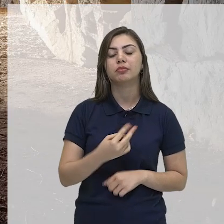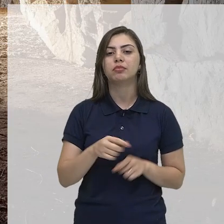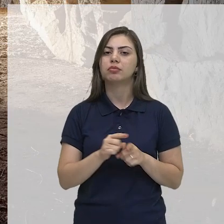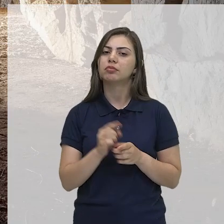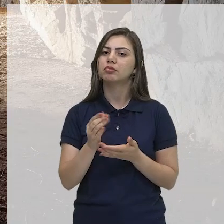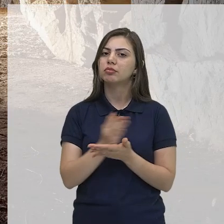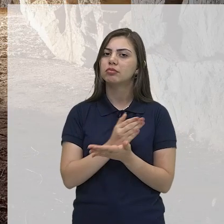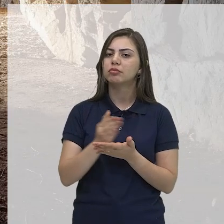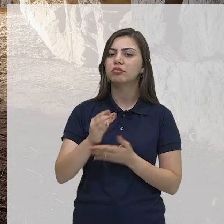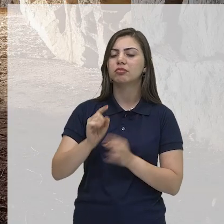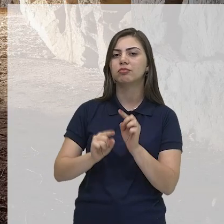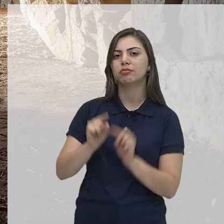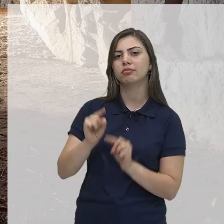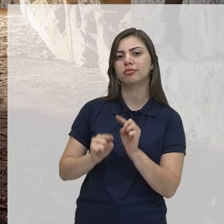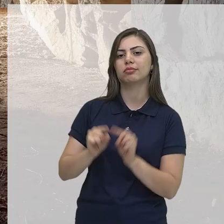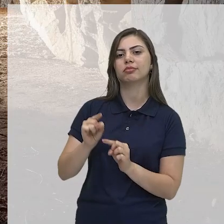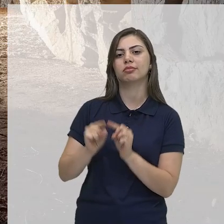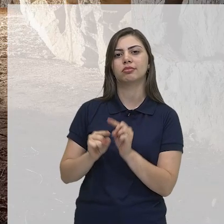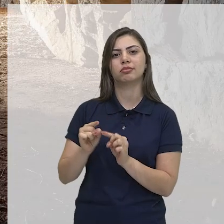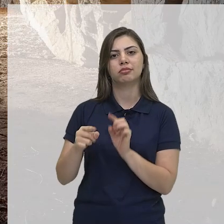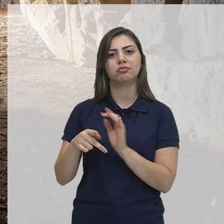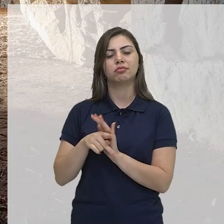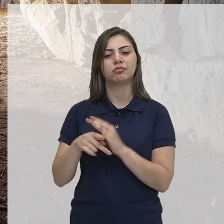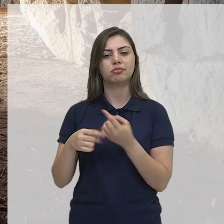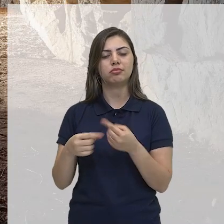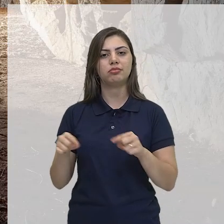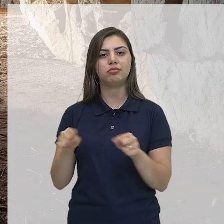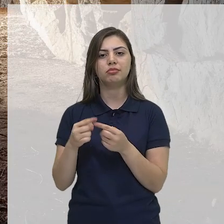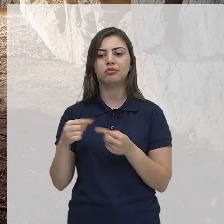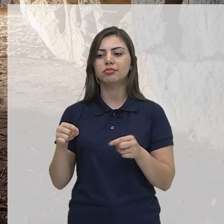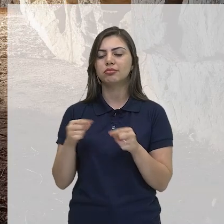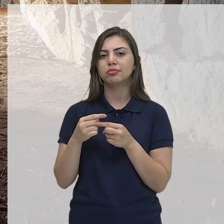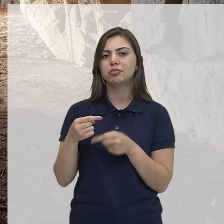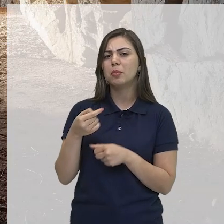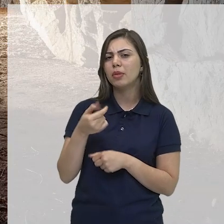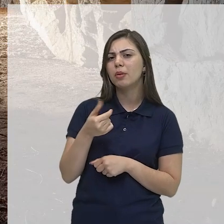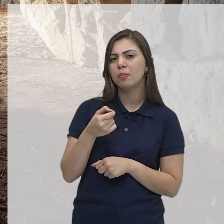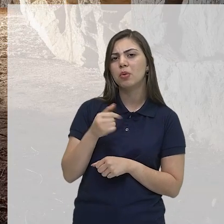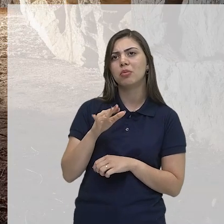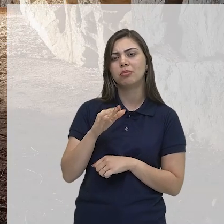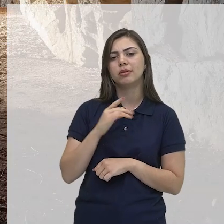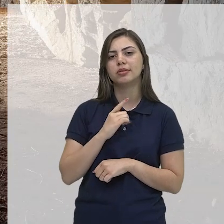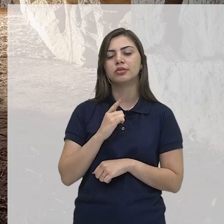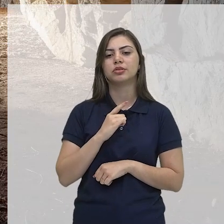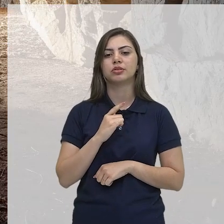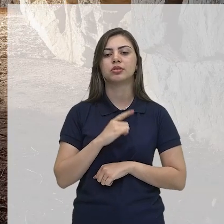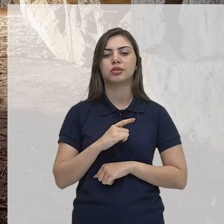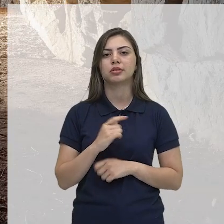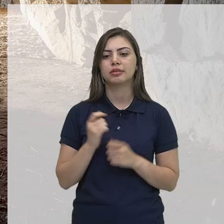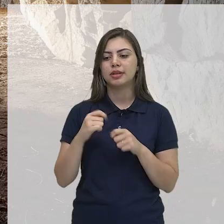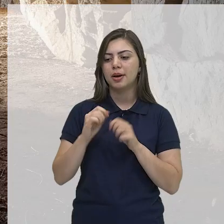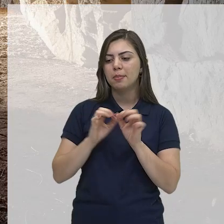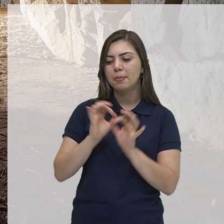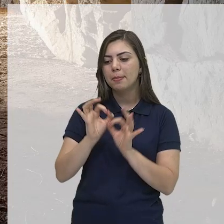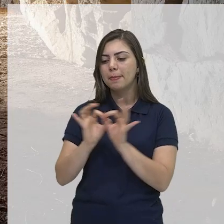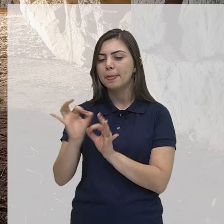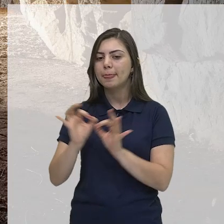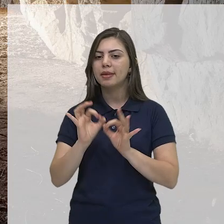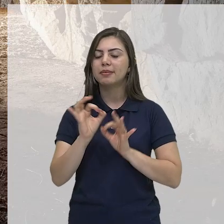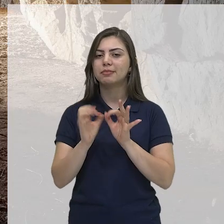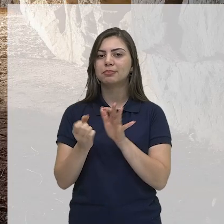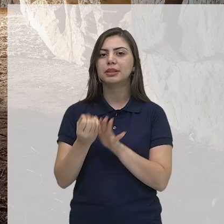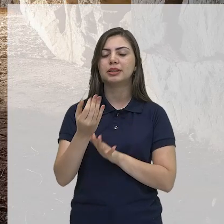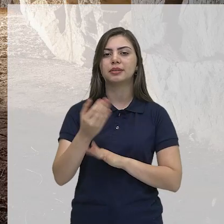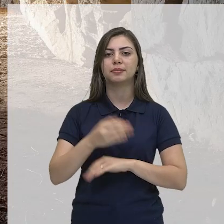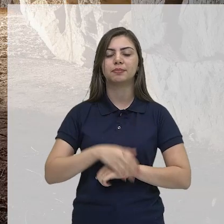alguns instrumentos rústicos de percussão não, instrumentos musicais rústicos, eram feitos a partir dos elementos que